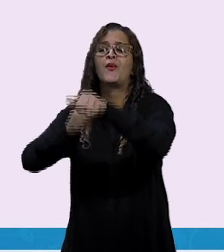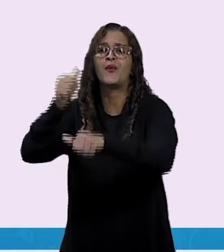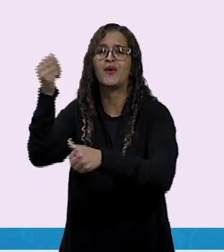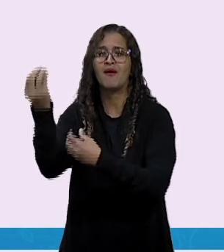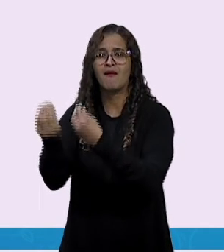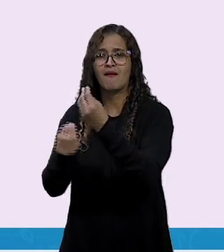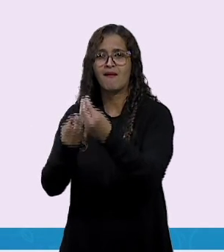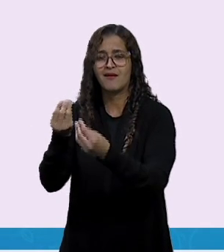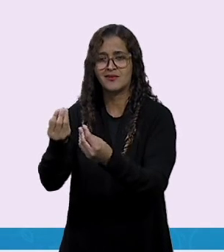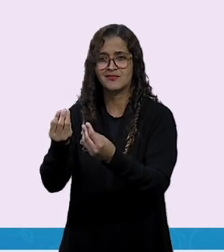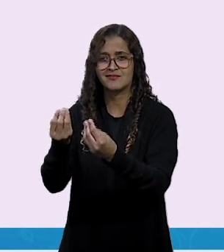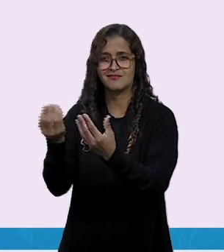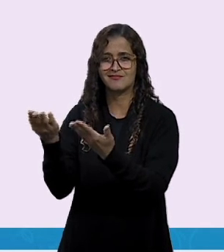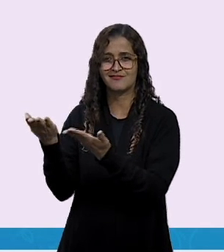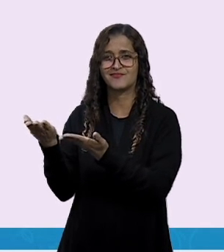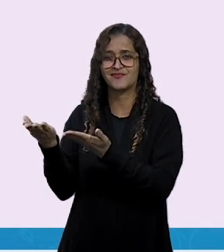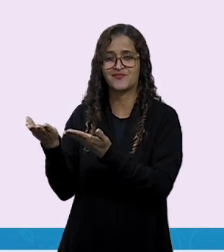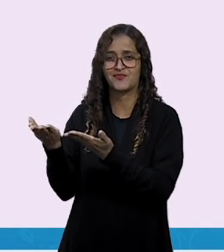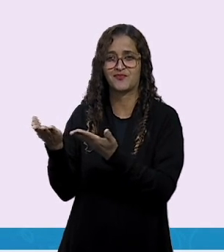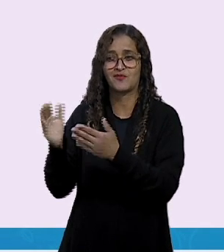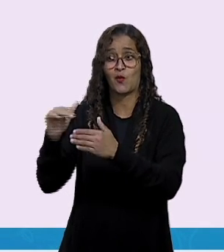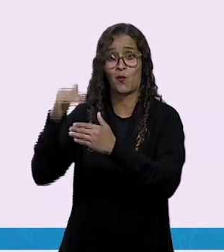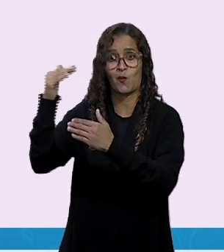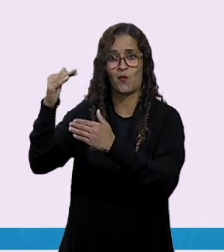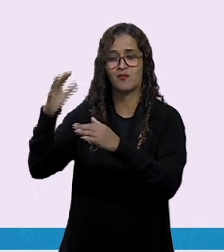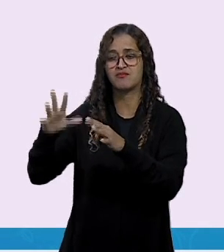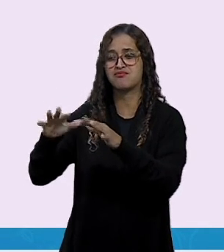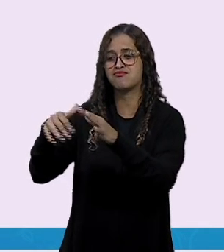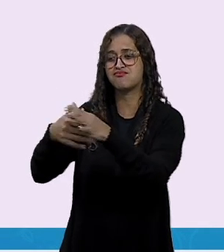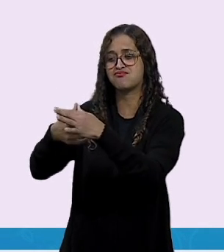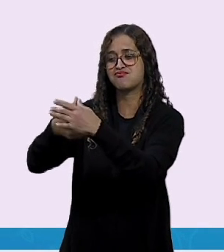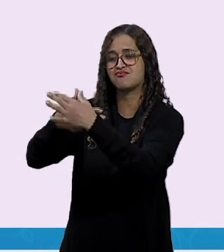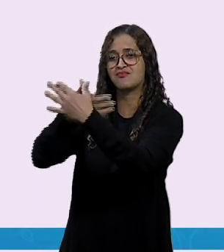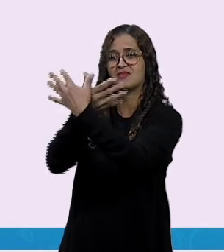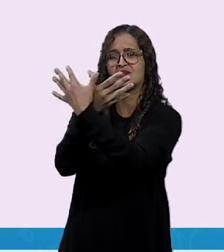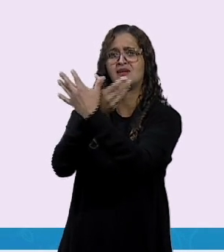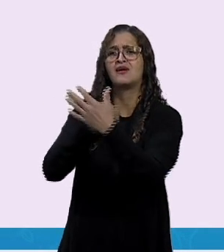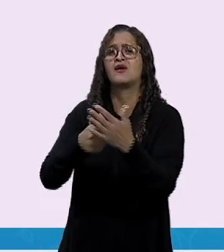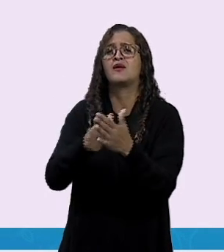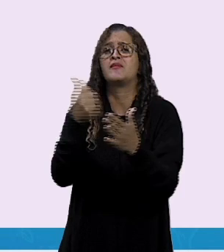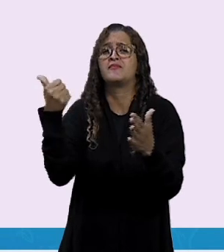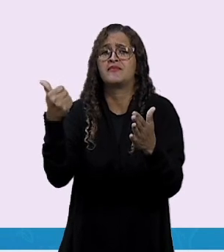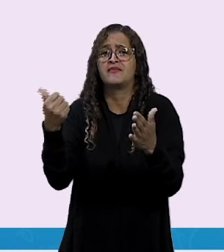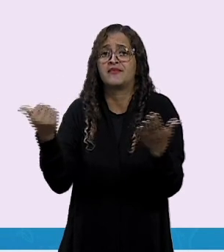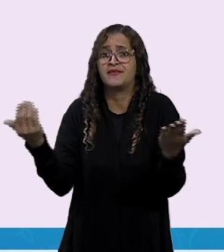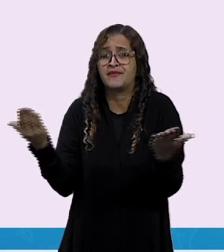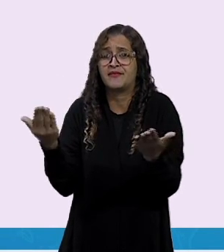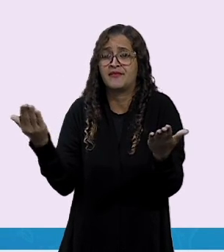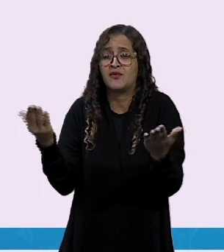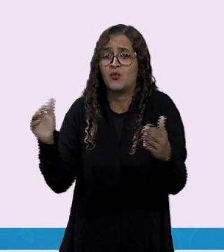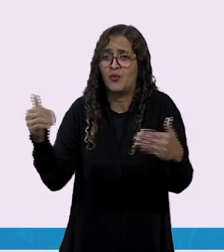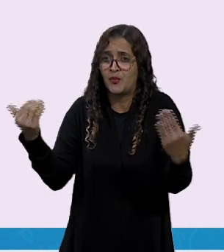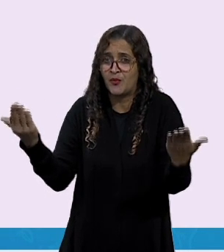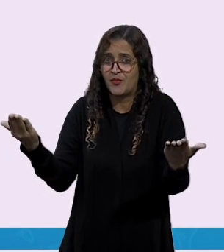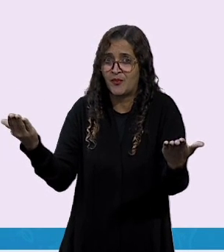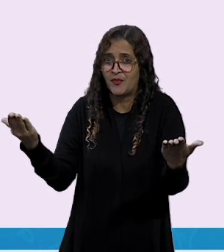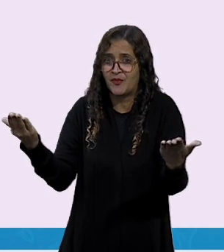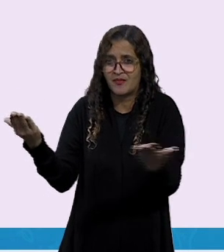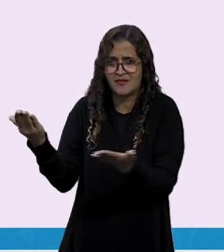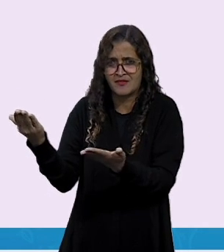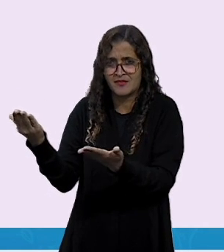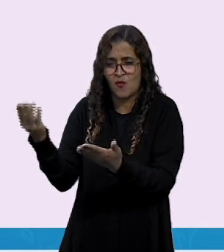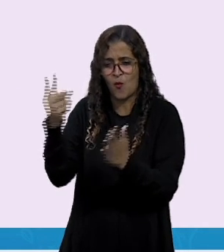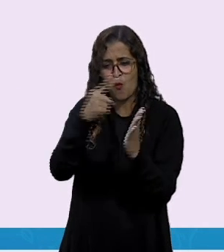até chegar na sua forma bela, na sua fase adulta. Qual é a primeira fase dessa metamorfose que a gente aprendeu?